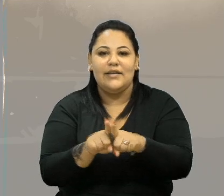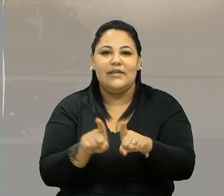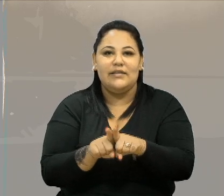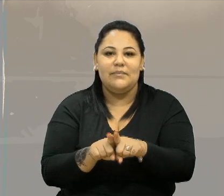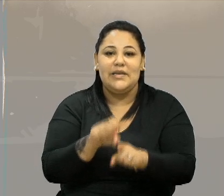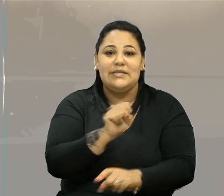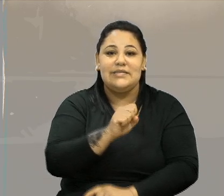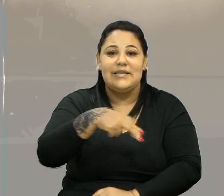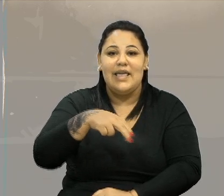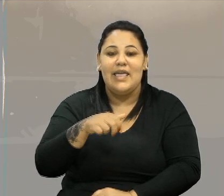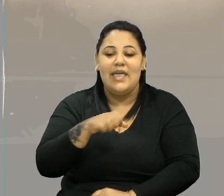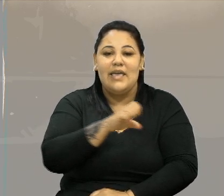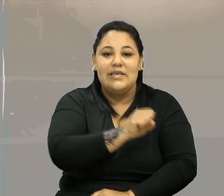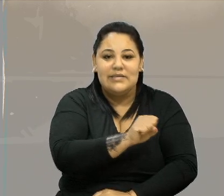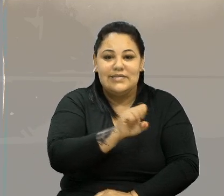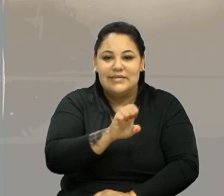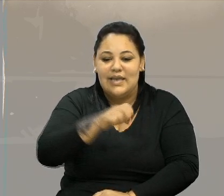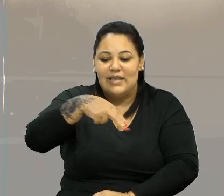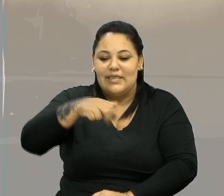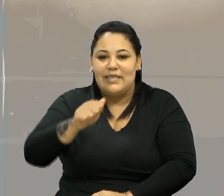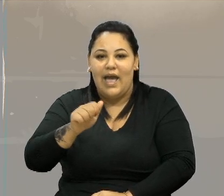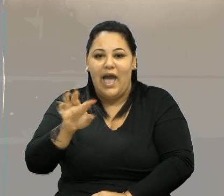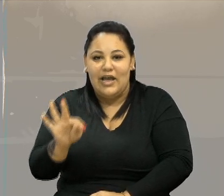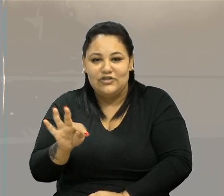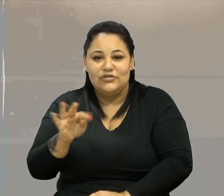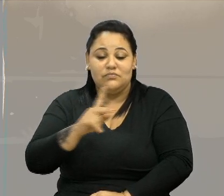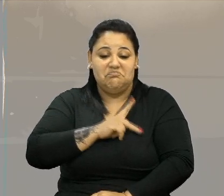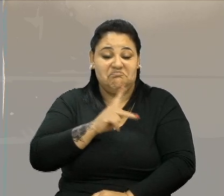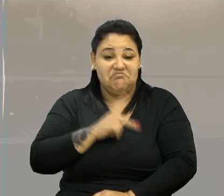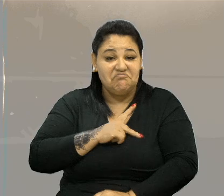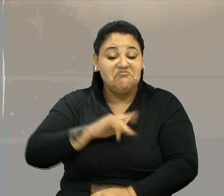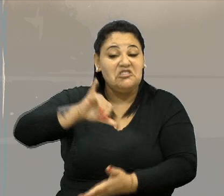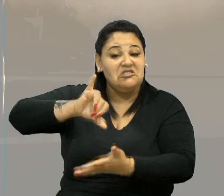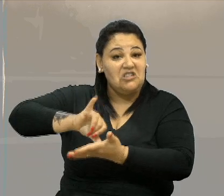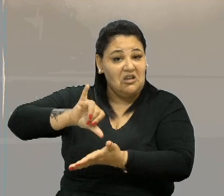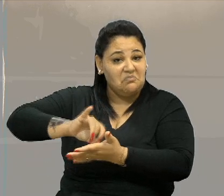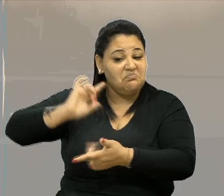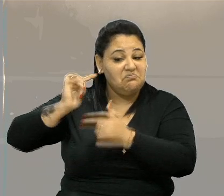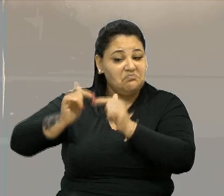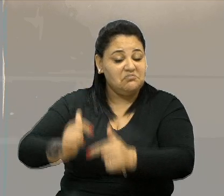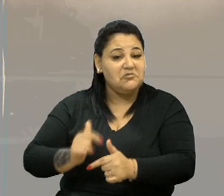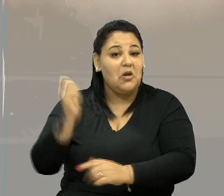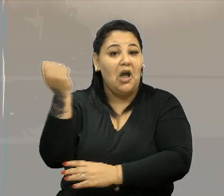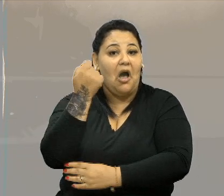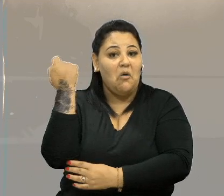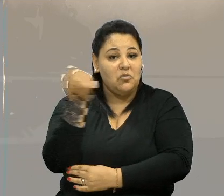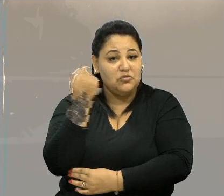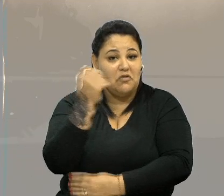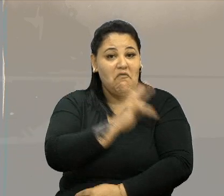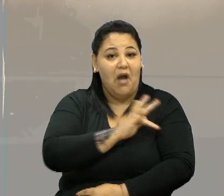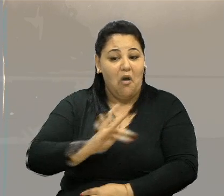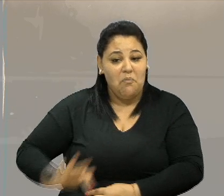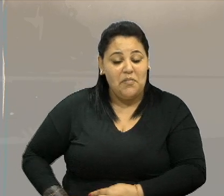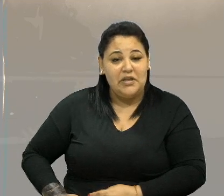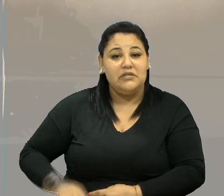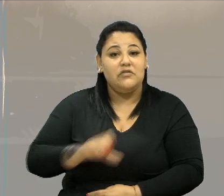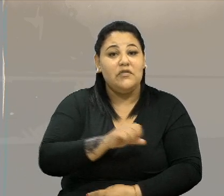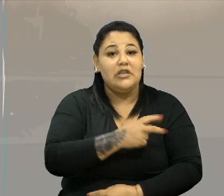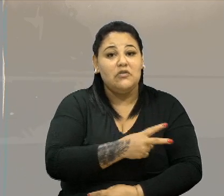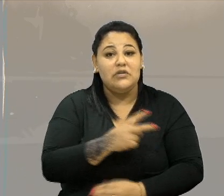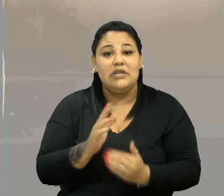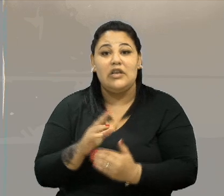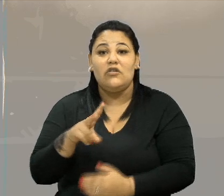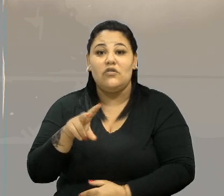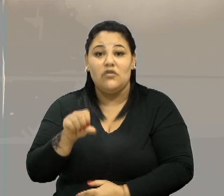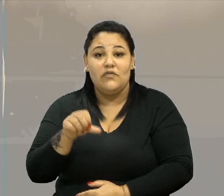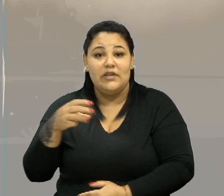Senat. Foi patrão de Centros de Tradições Gaúchas, Heróis Farroupilha, de 92 a 93, Campo